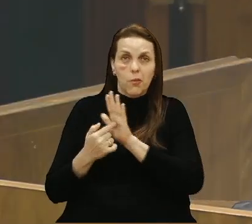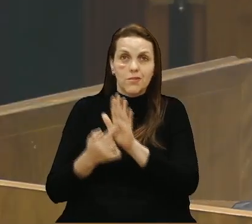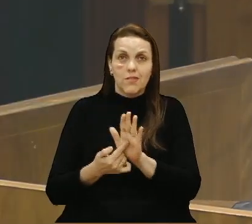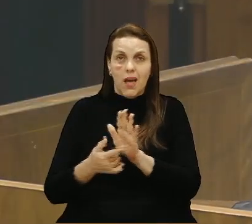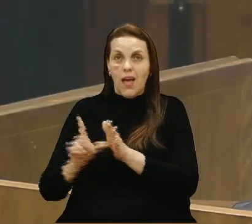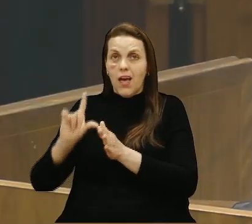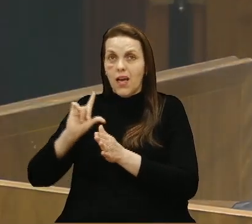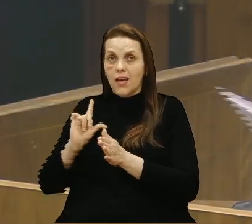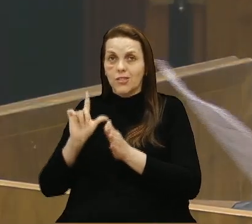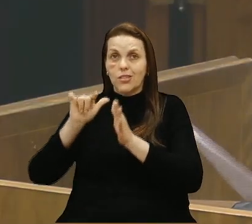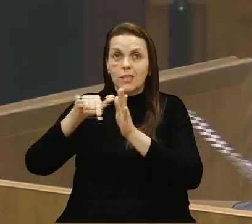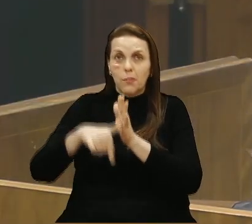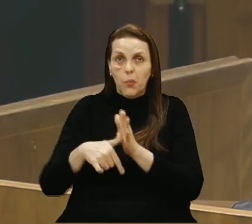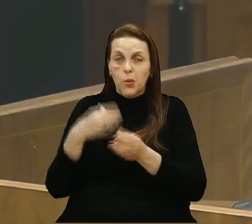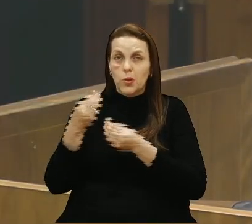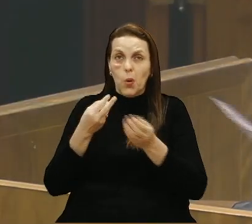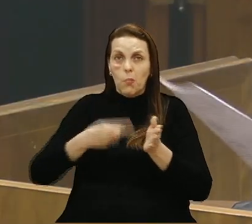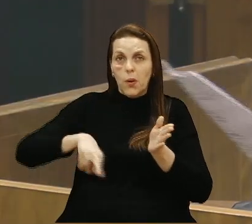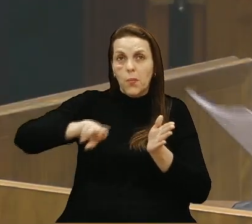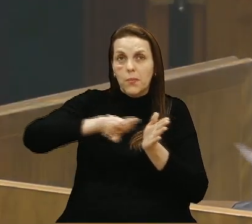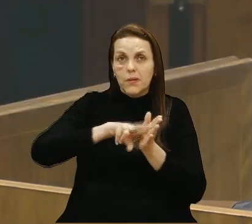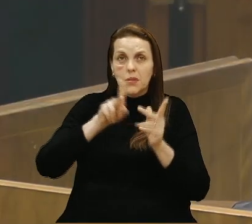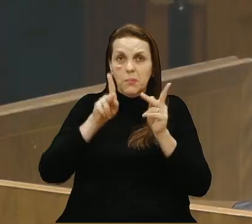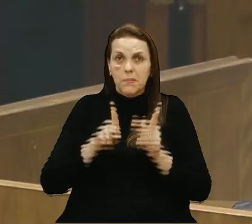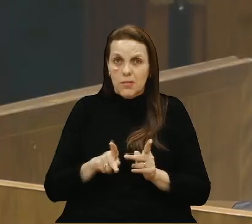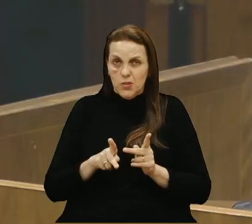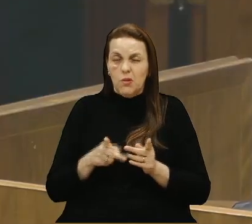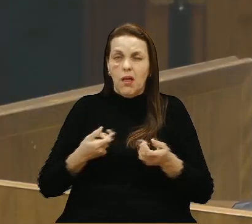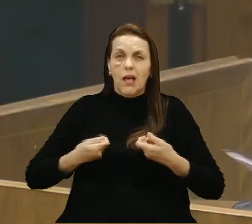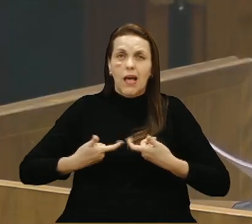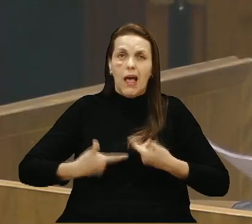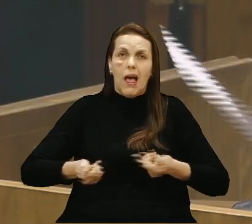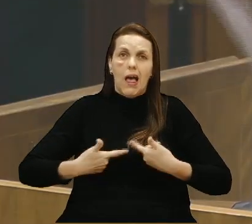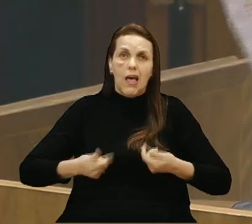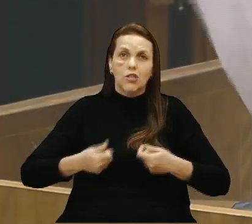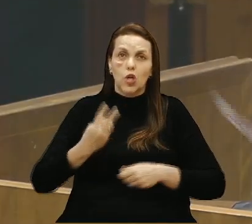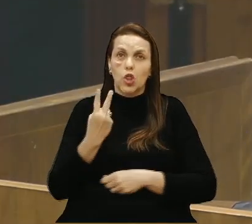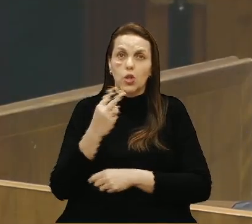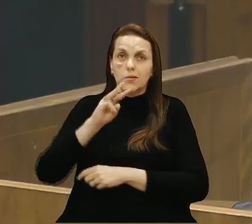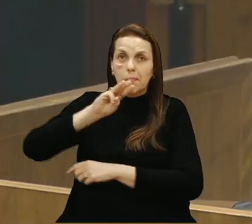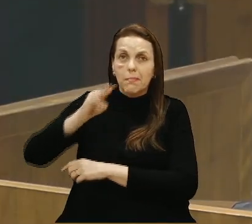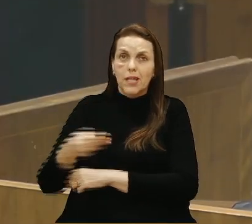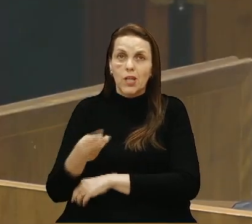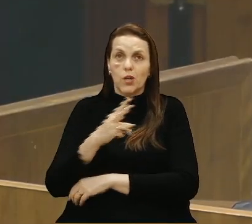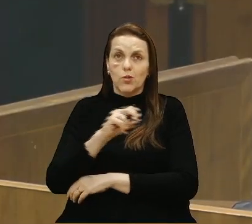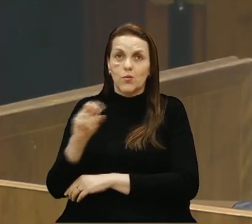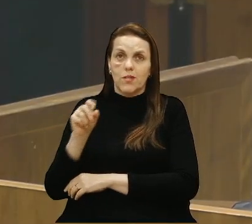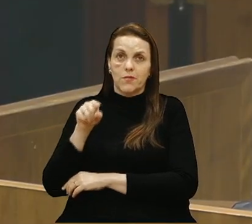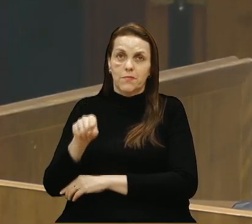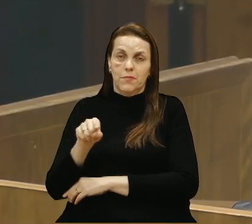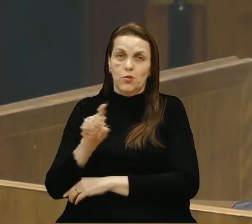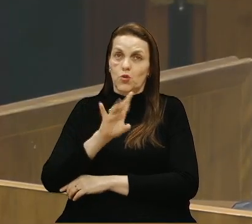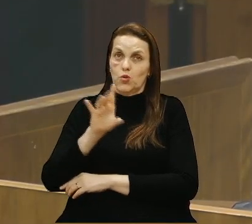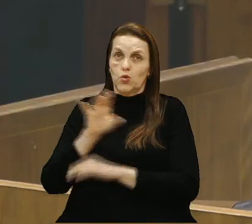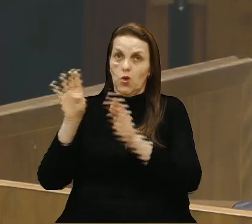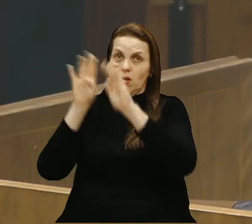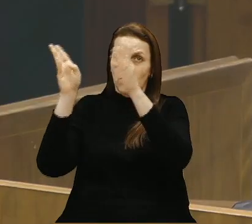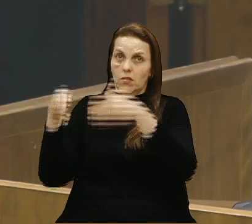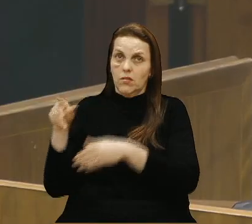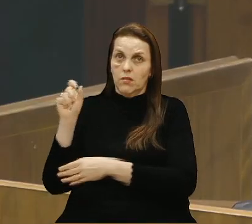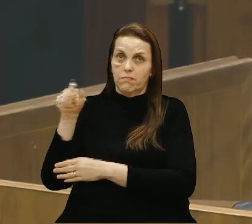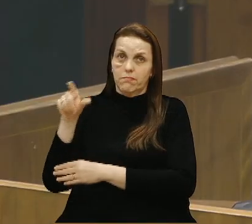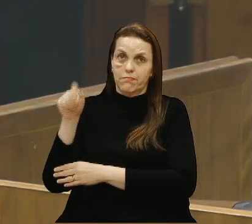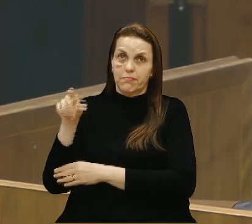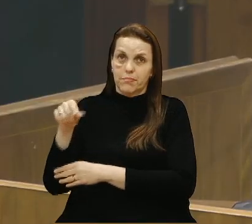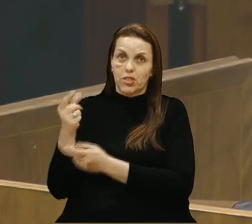foram recuperados no último ano, sendo que é um caminhão de dinheiro, né? Não preciso dizer que 2.200.000, isso aqui eu estou falando só do parquímetro, né?